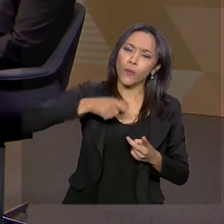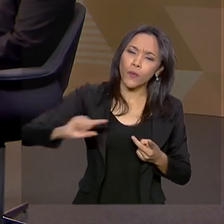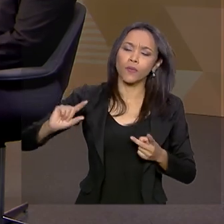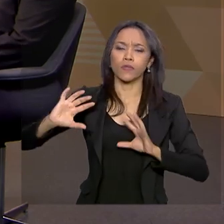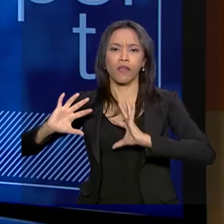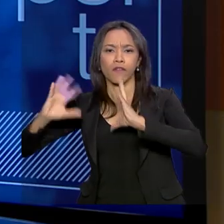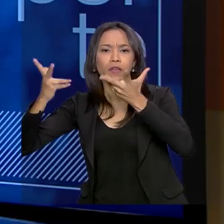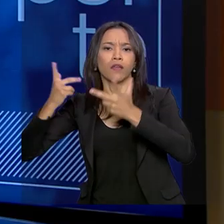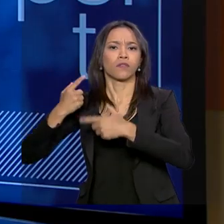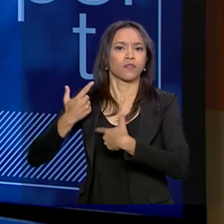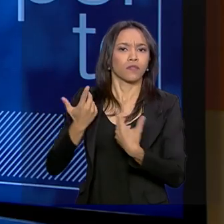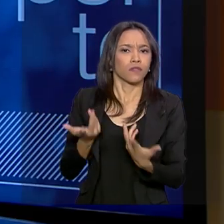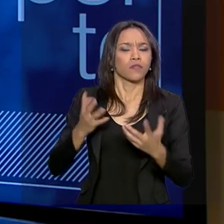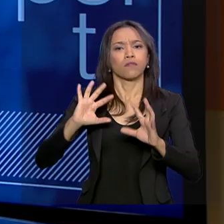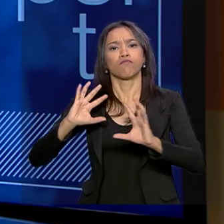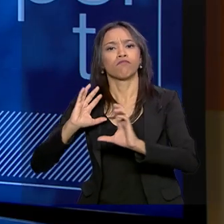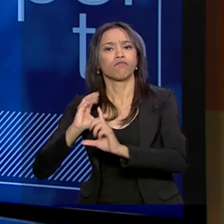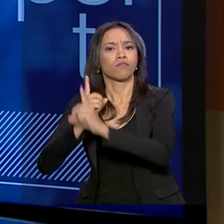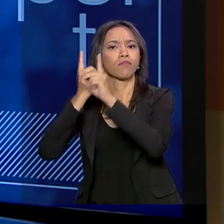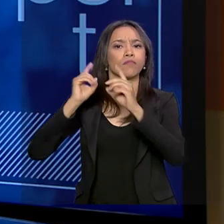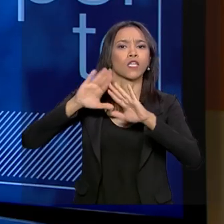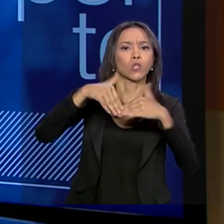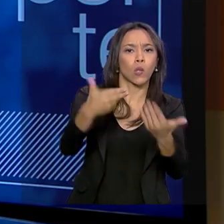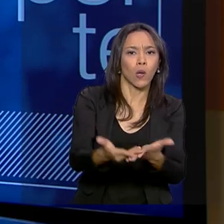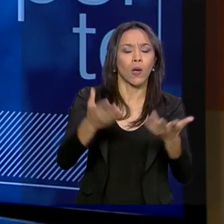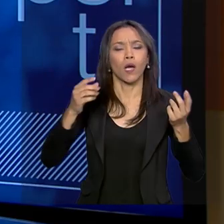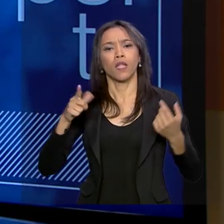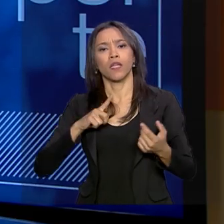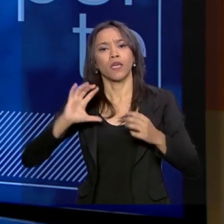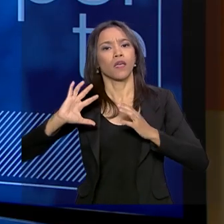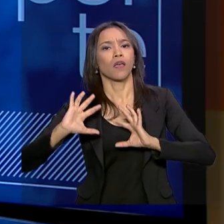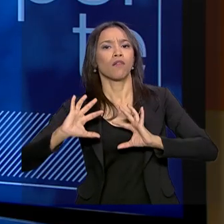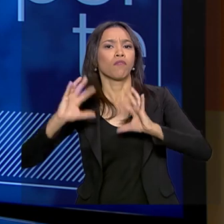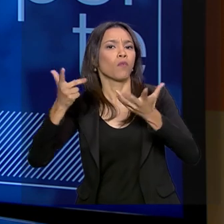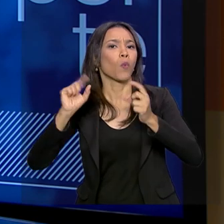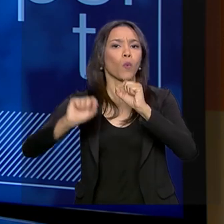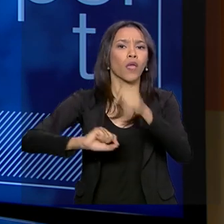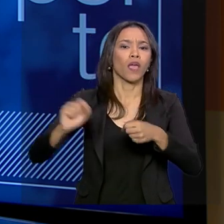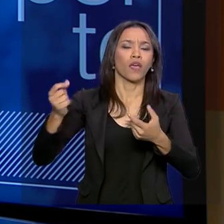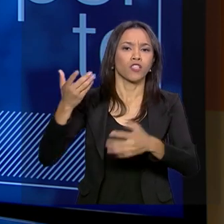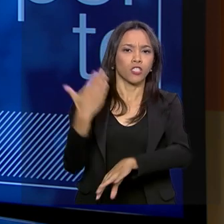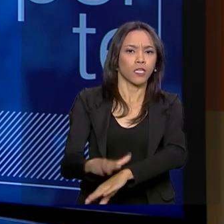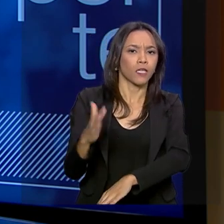alguns eventos de educacionais, alguns eventos de formação do atleta.